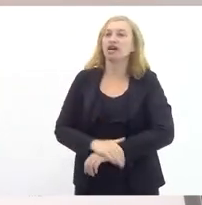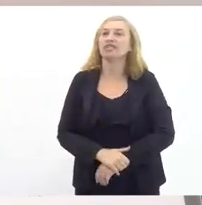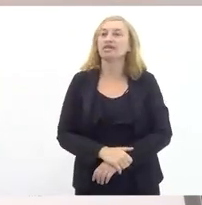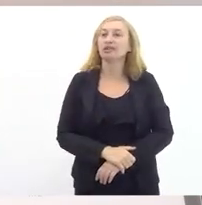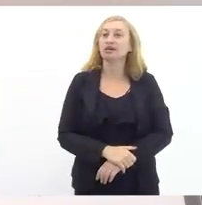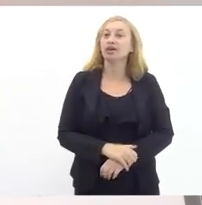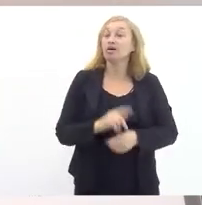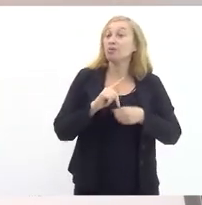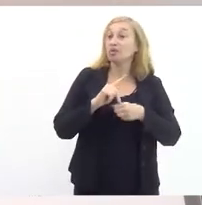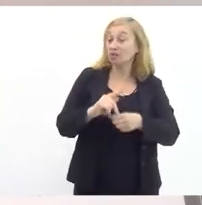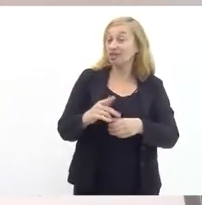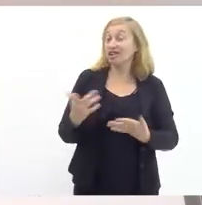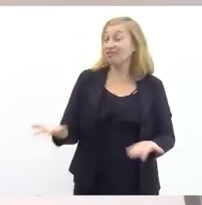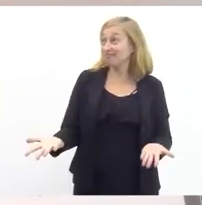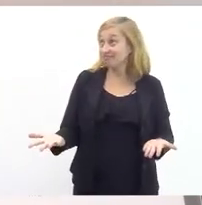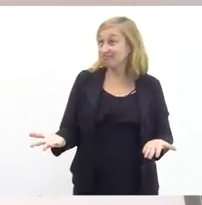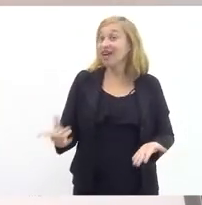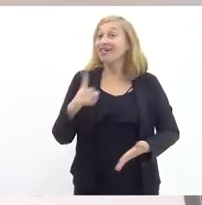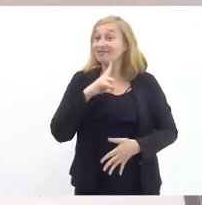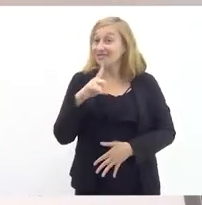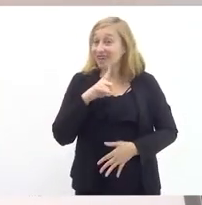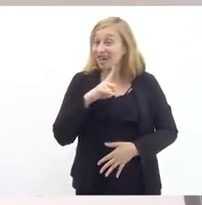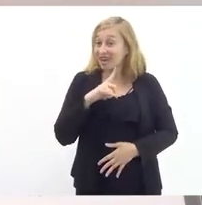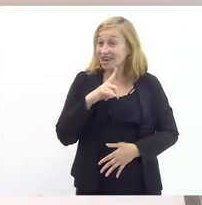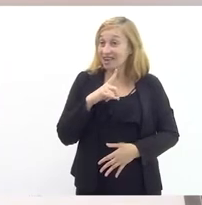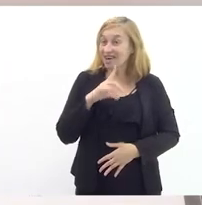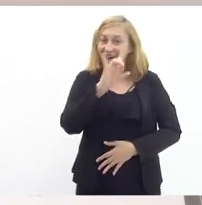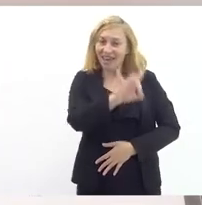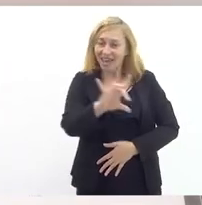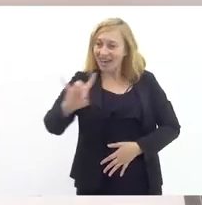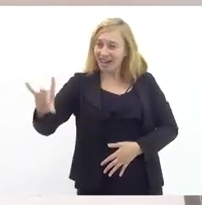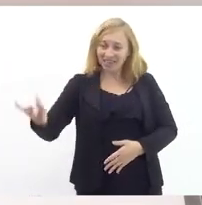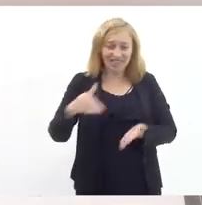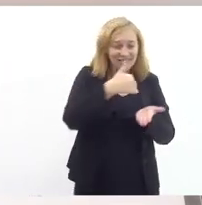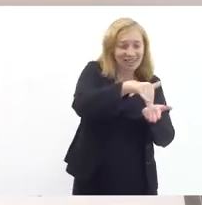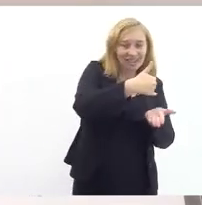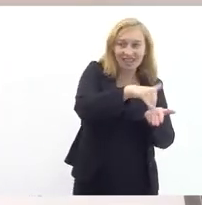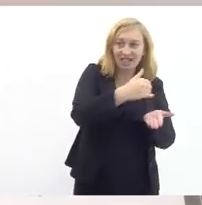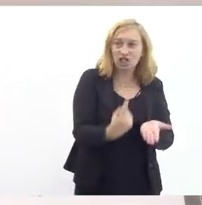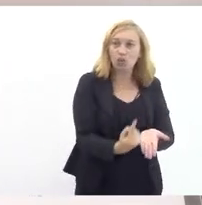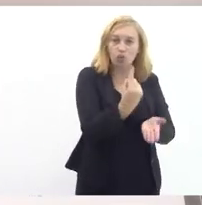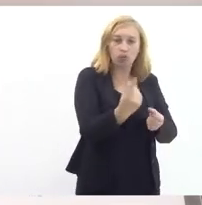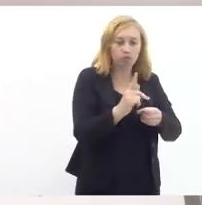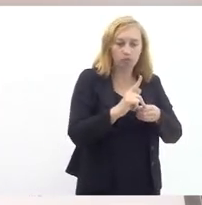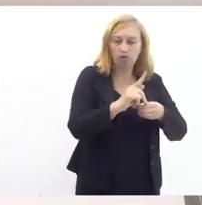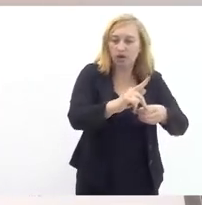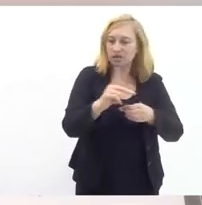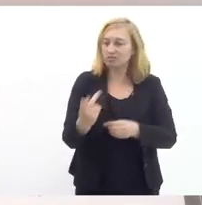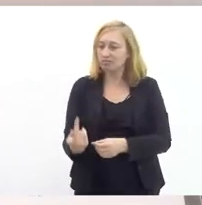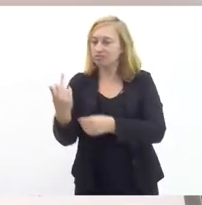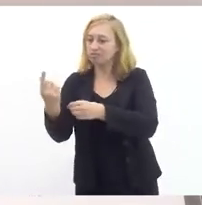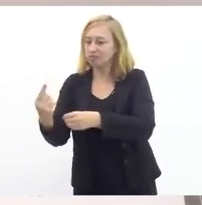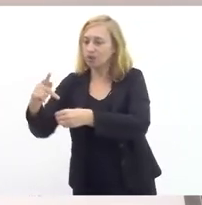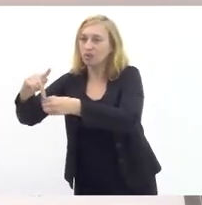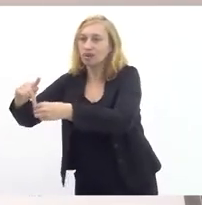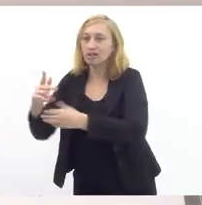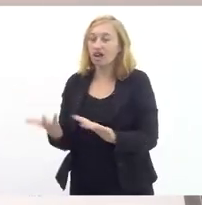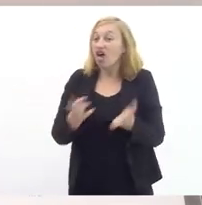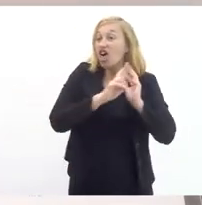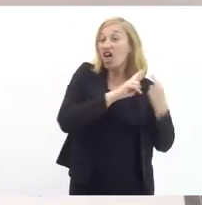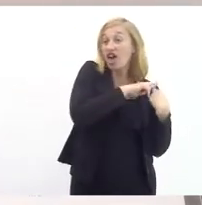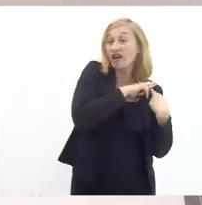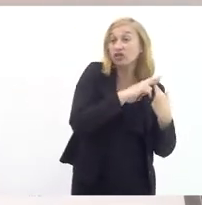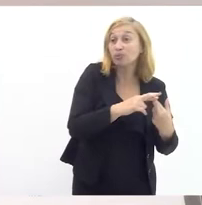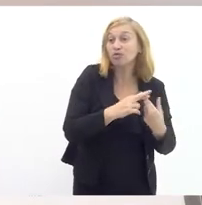Procuradoria tem um procurador em cada secretaria. Procuradoria é